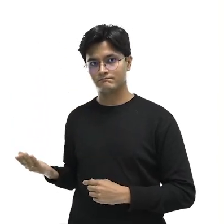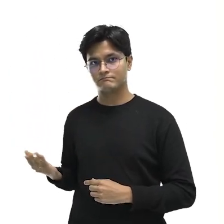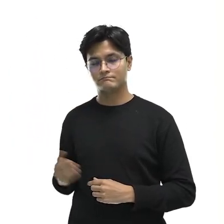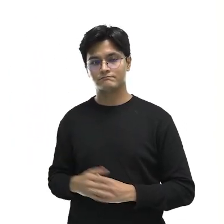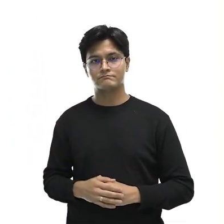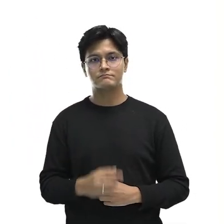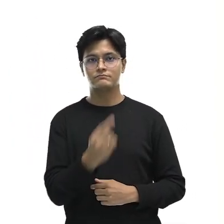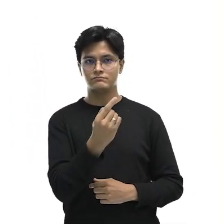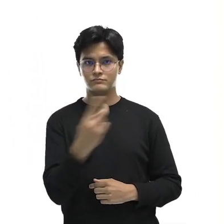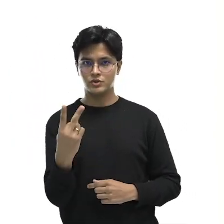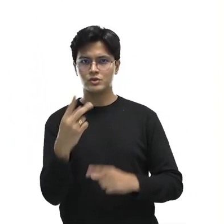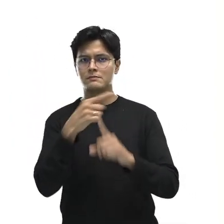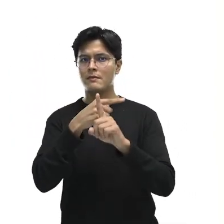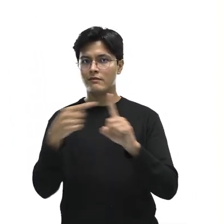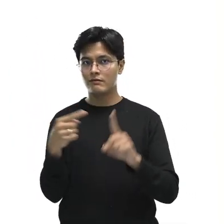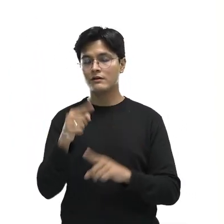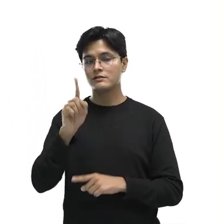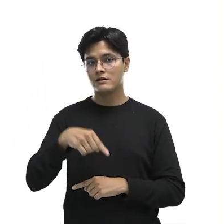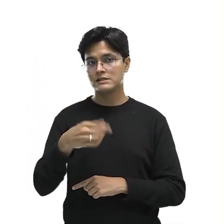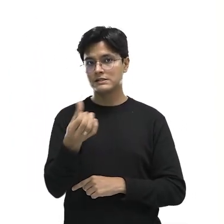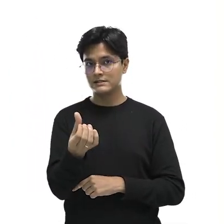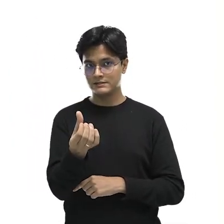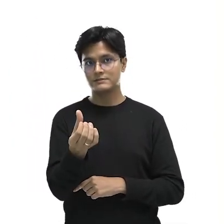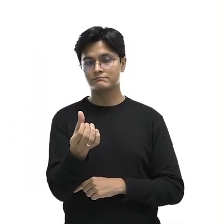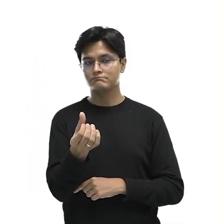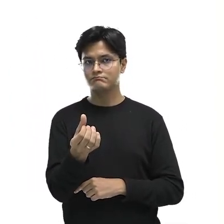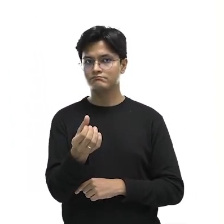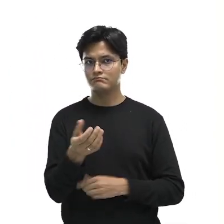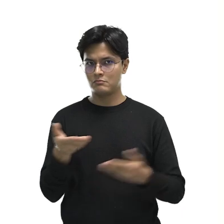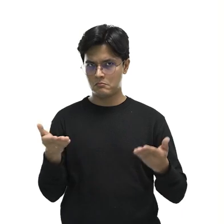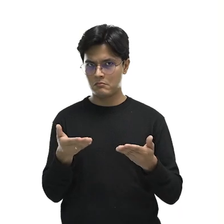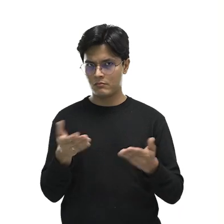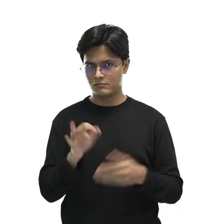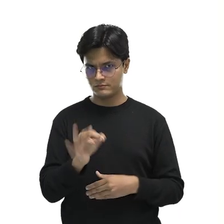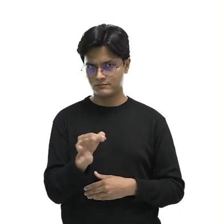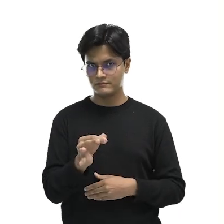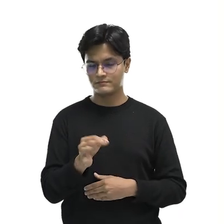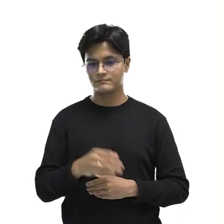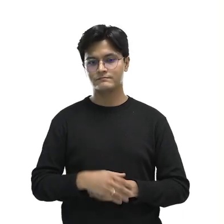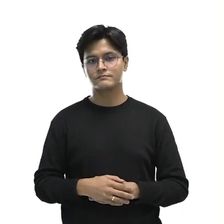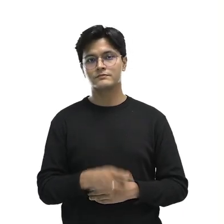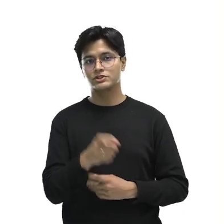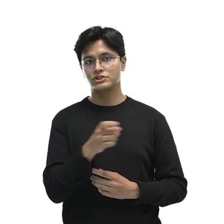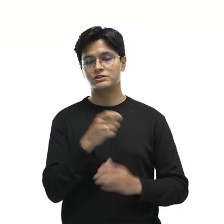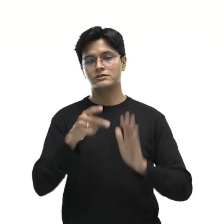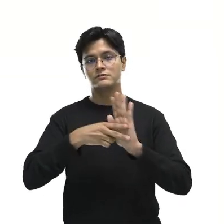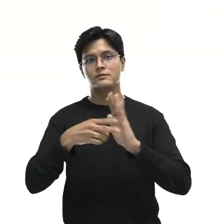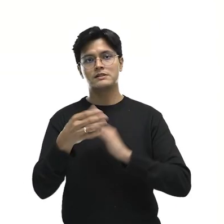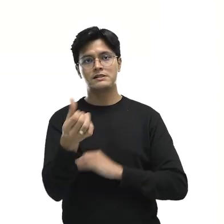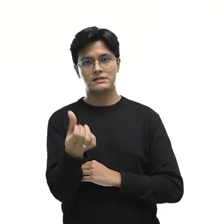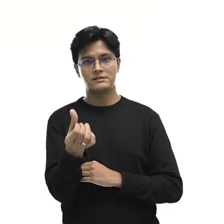Metade de 12 são 6. Agora sim está coerente, né, pessoal? 6 dias. Veja.